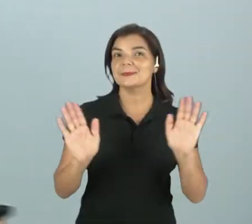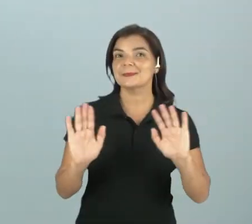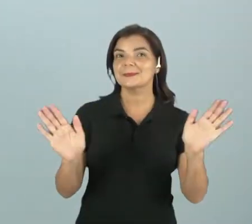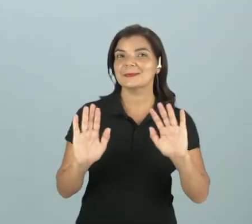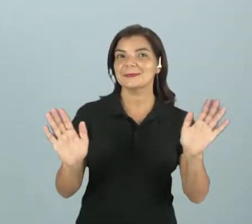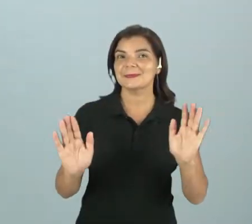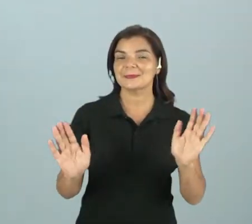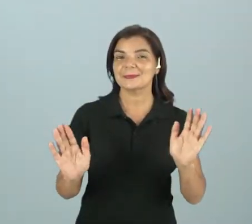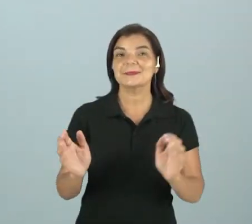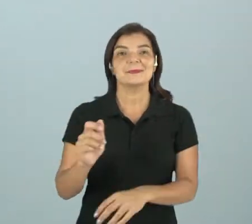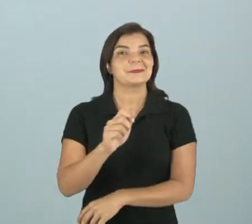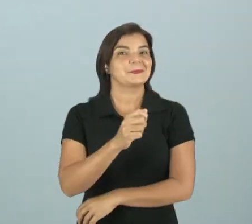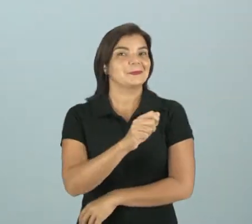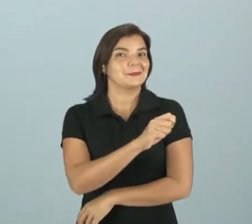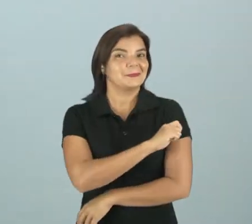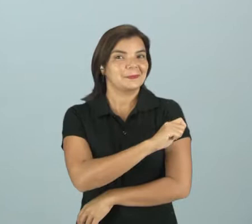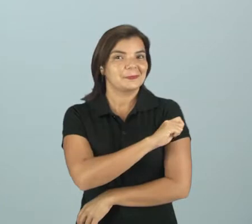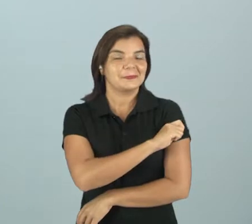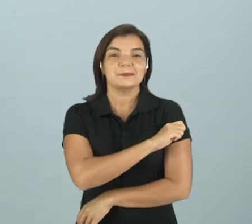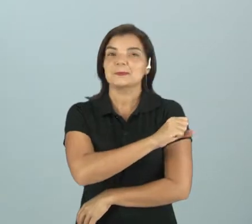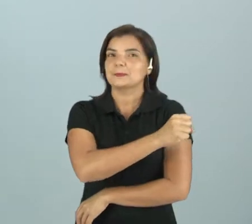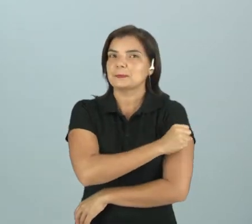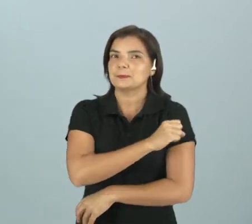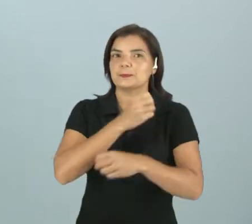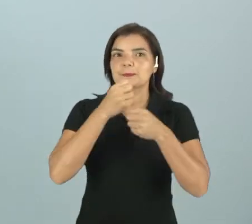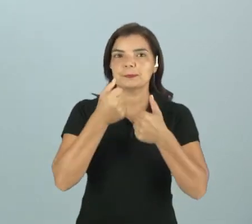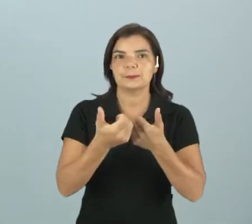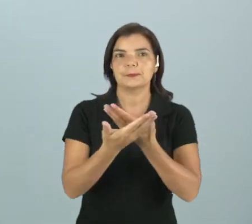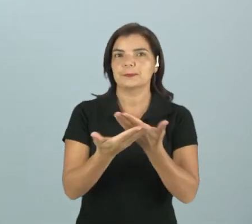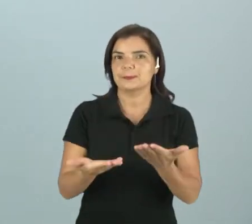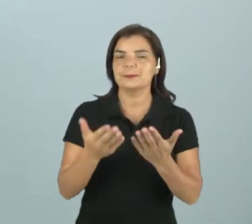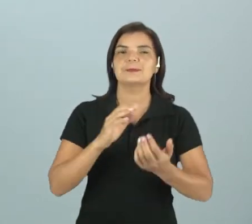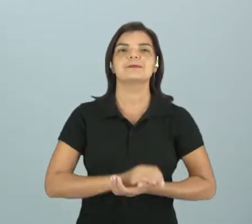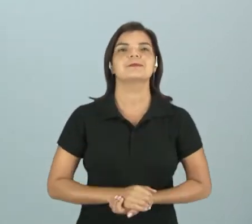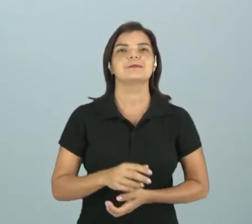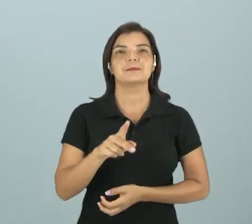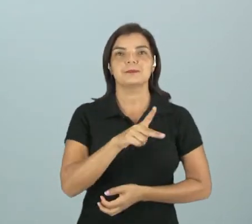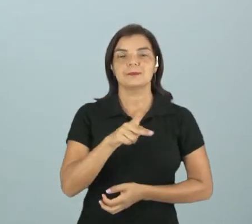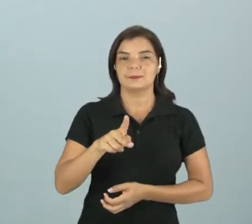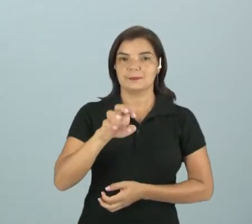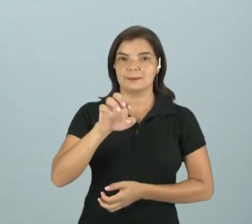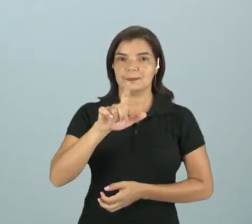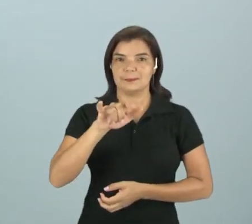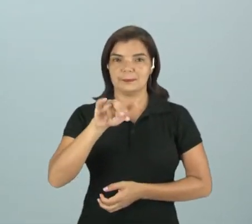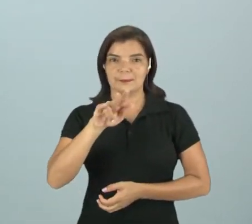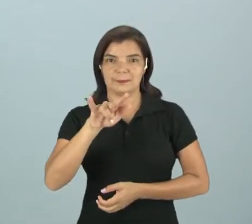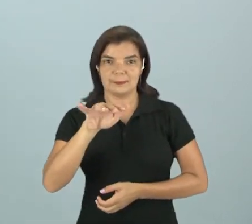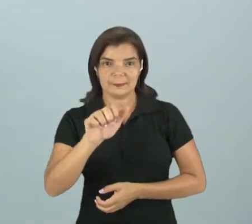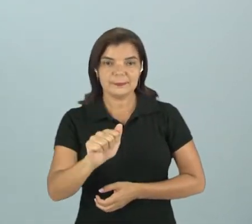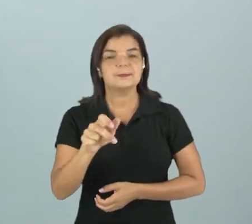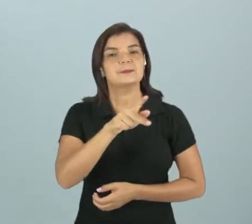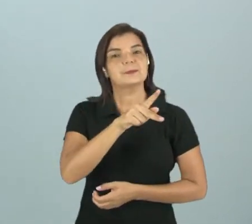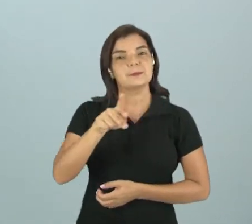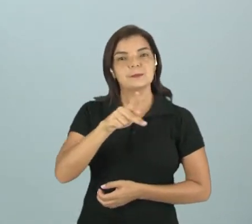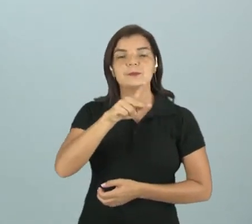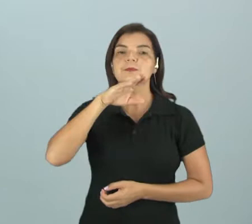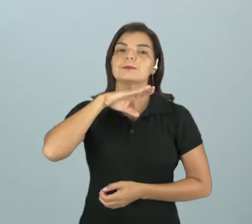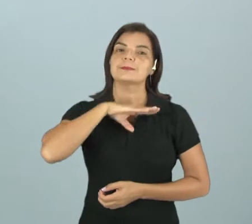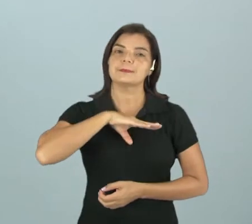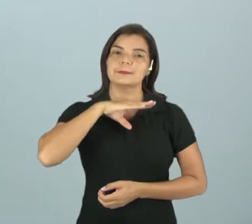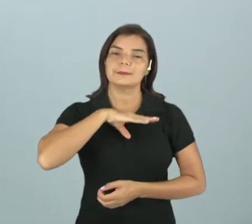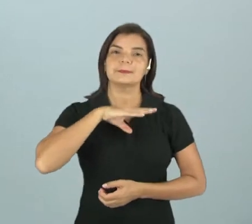Olá, queridos alunos do 8º ano, tudo bem com vocês? Eu sou a professora Elívia Soares, professora de